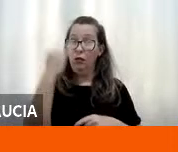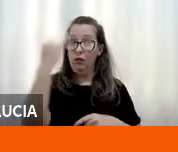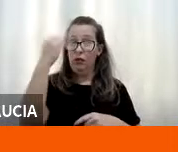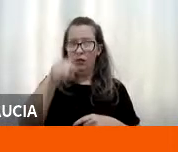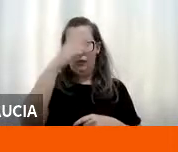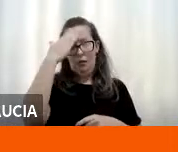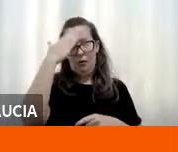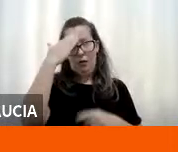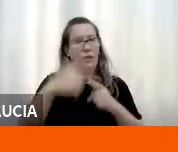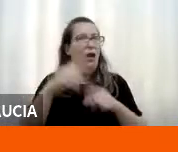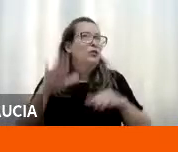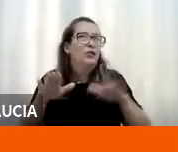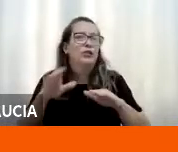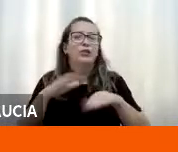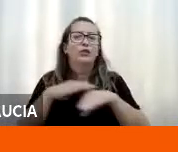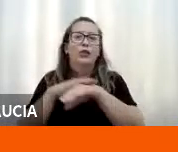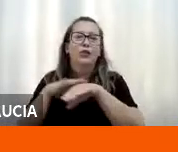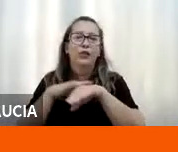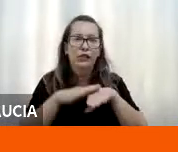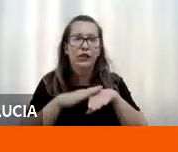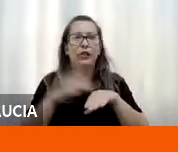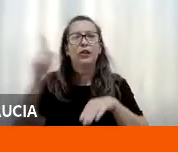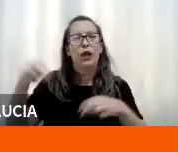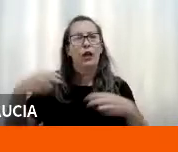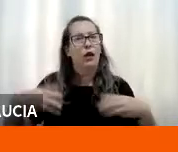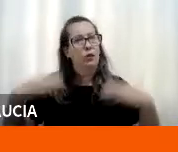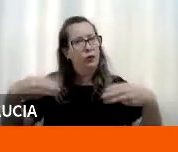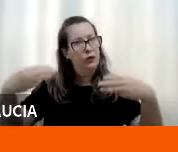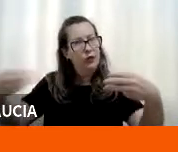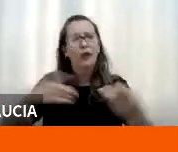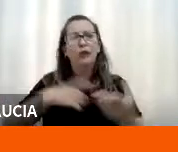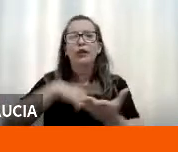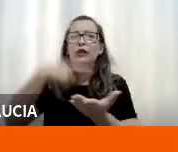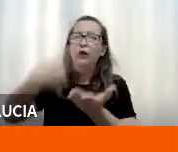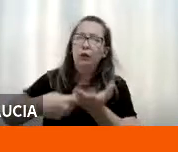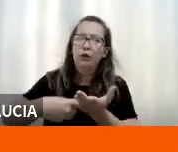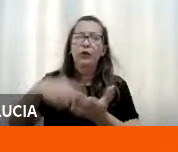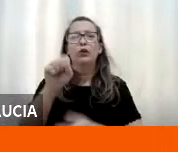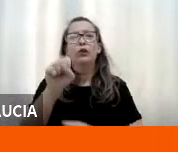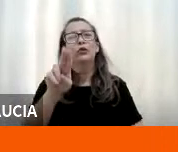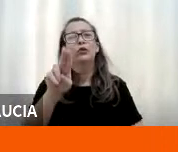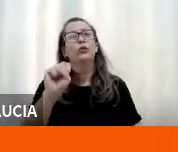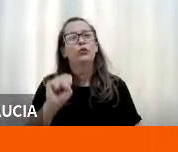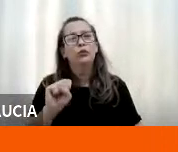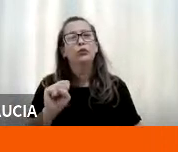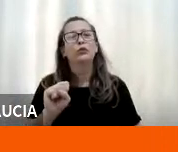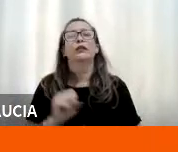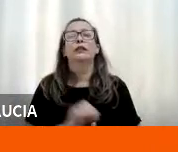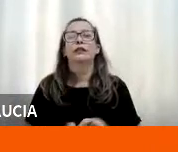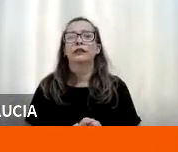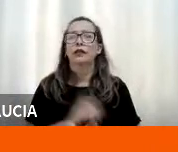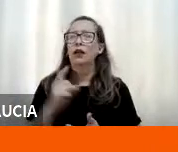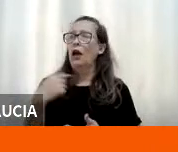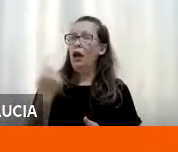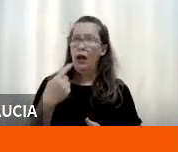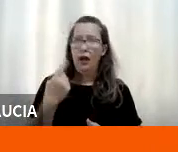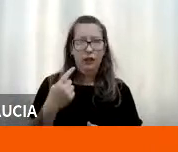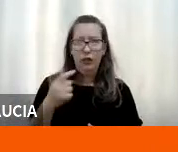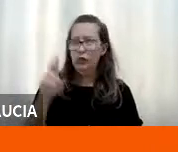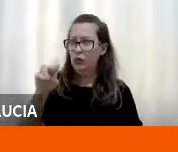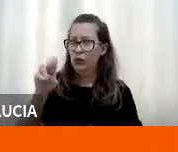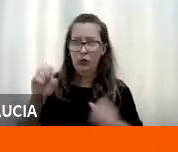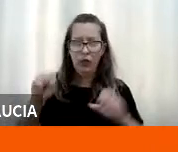Ministério, quando estava comprometido com o SUS, né? A gente nunca ficou